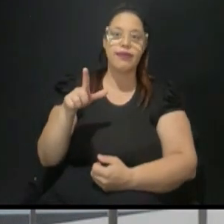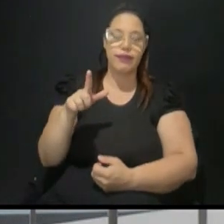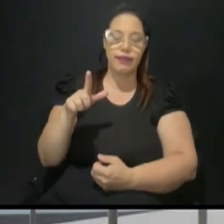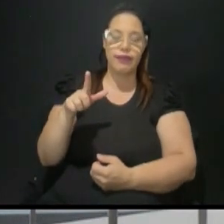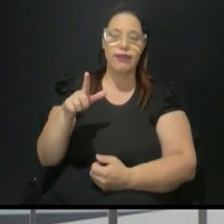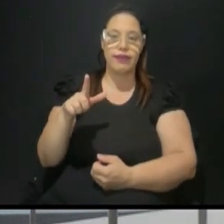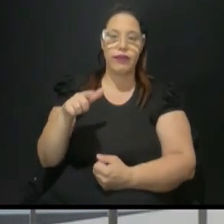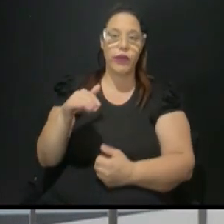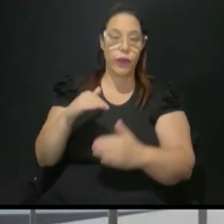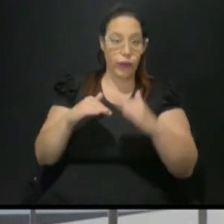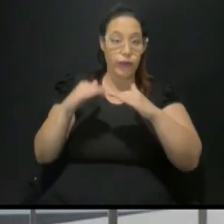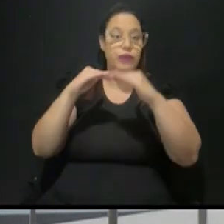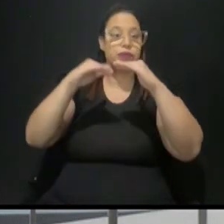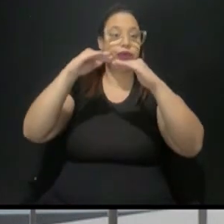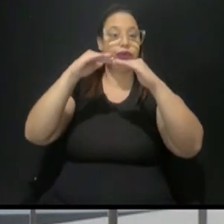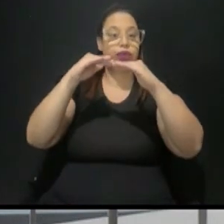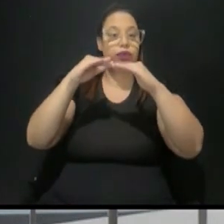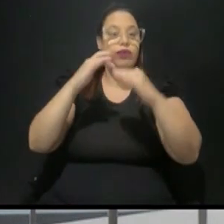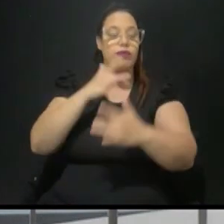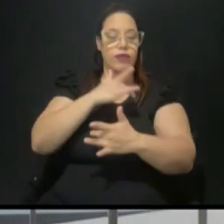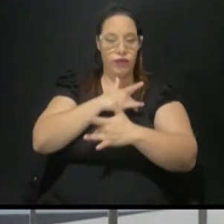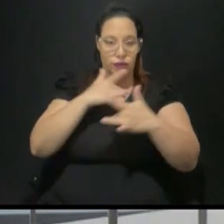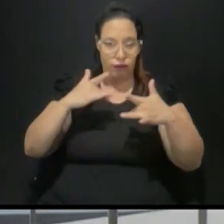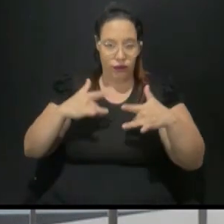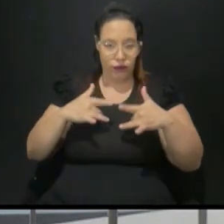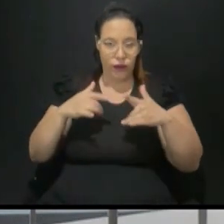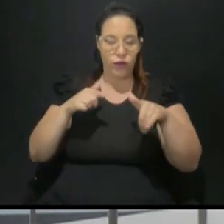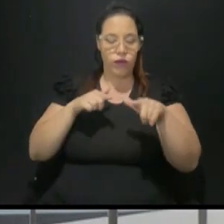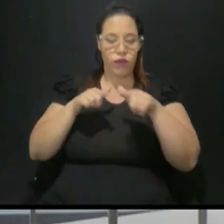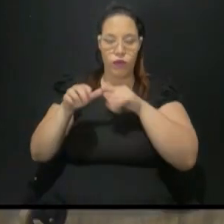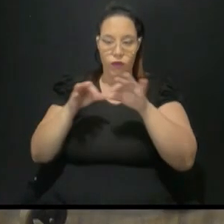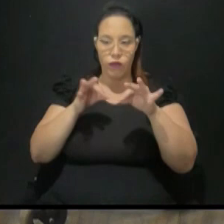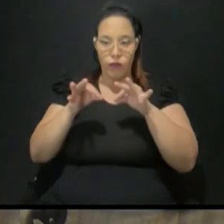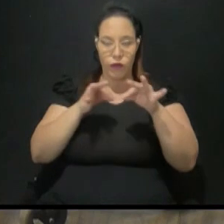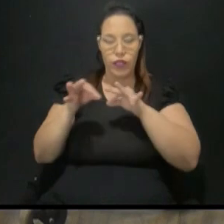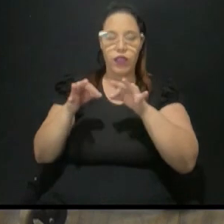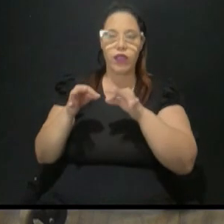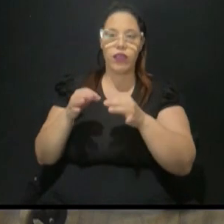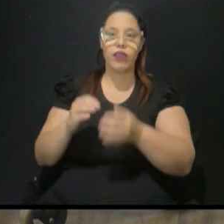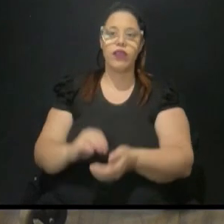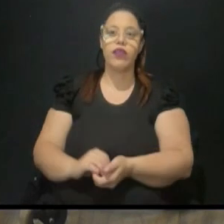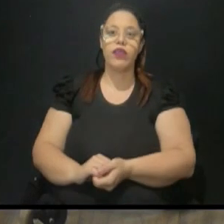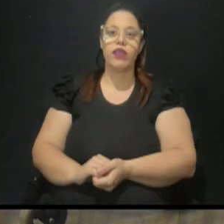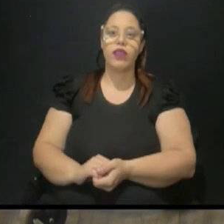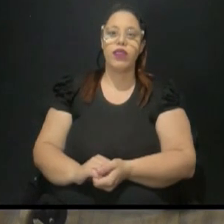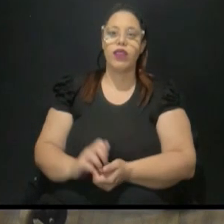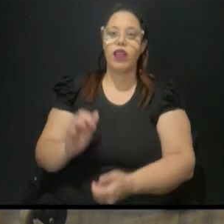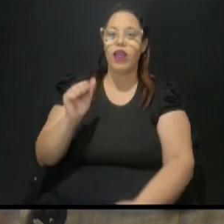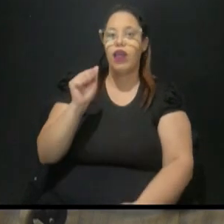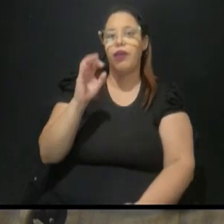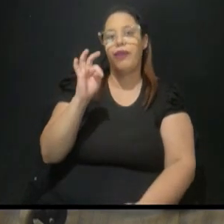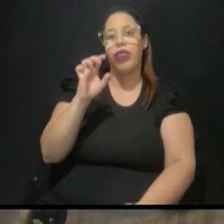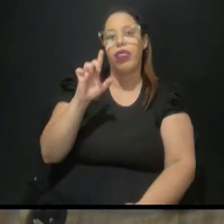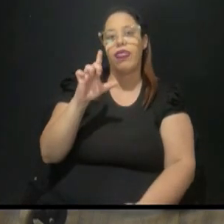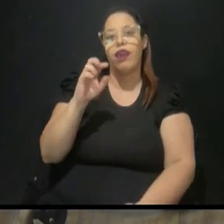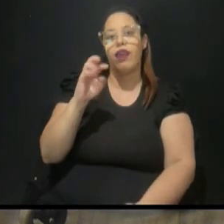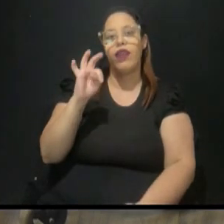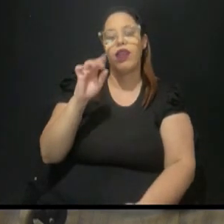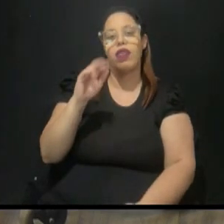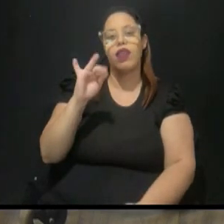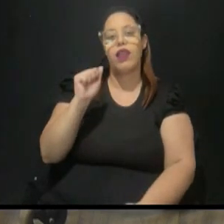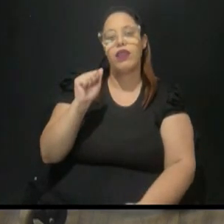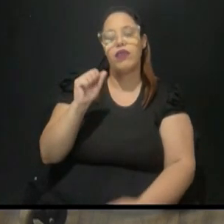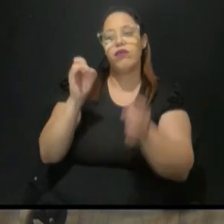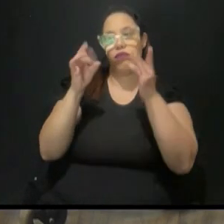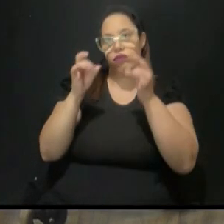mantê-los saudáveis e preparados para competirem. Tá, e esse atleta que, por exemplo, no caso específico